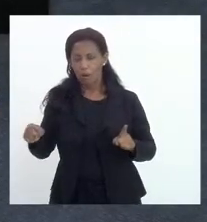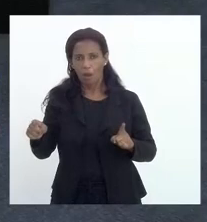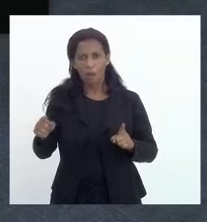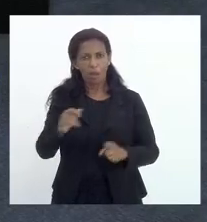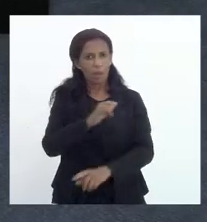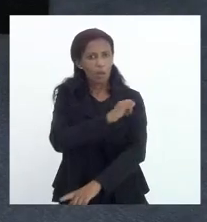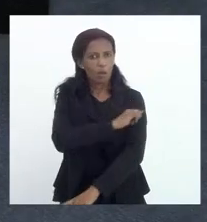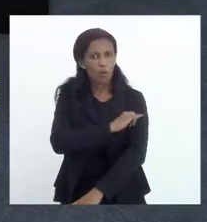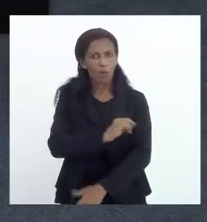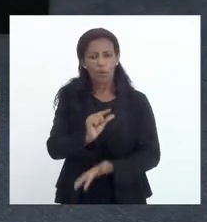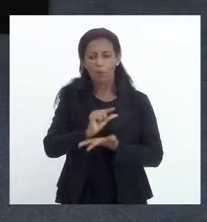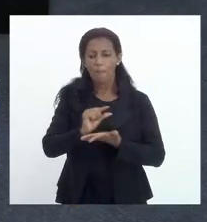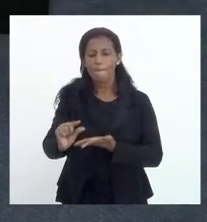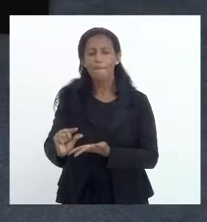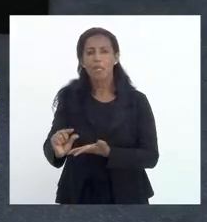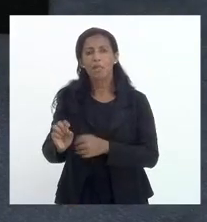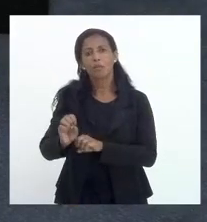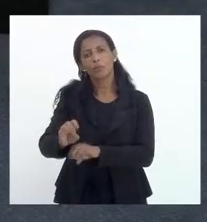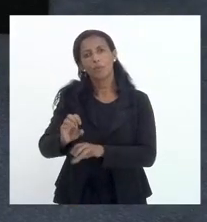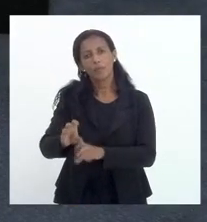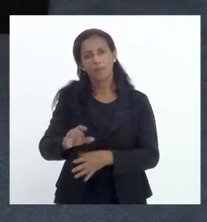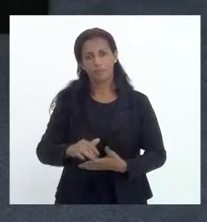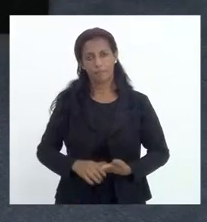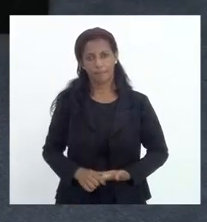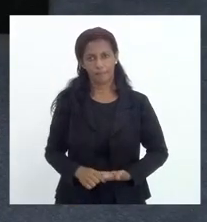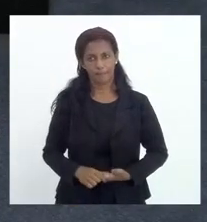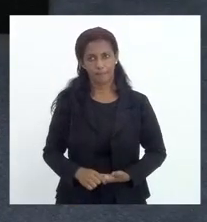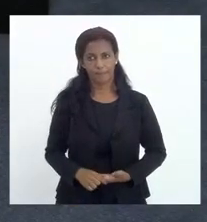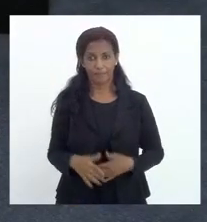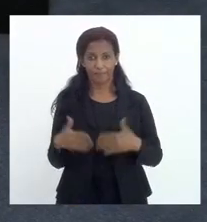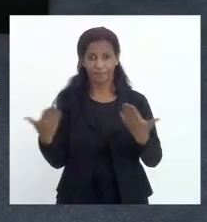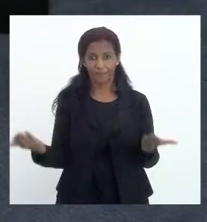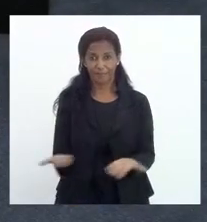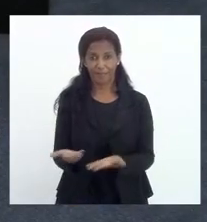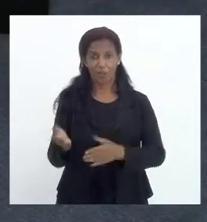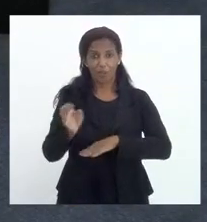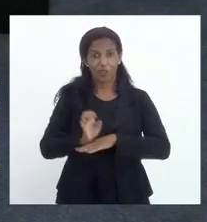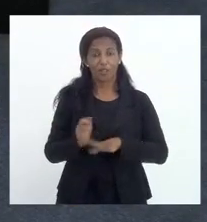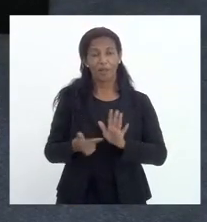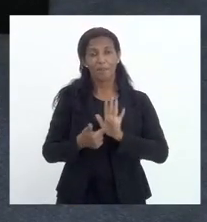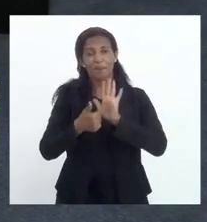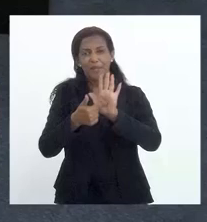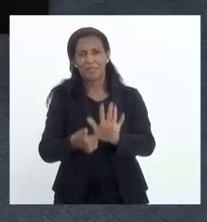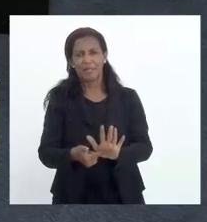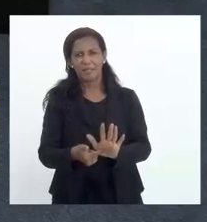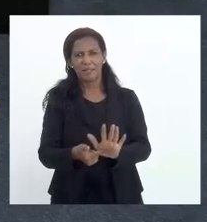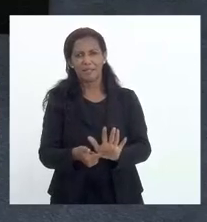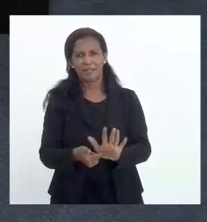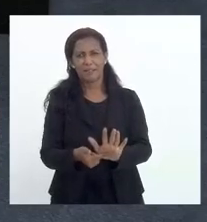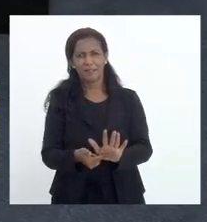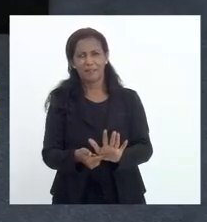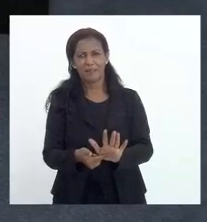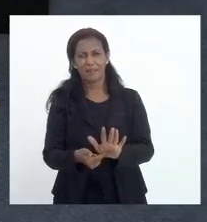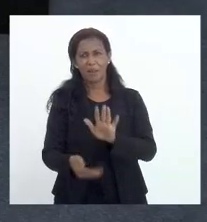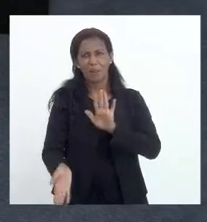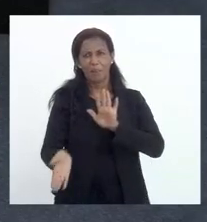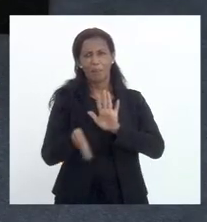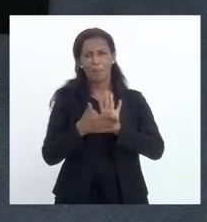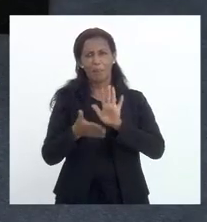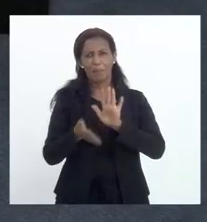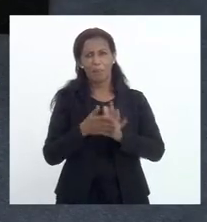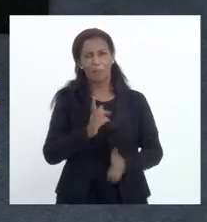cumpriu o mínimo da educação, deputado Dos Paulo. E agora o Estado apresenta um pacote, apresenta um teto de